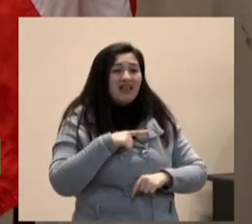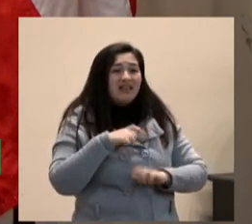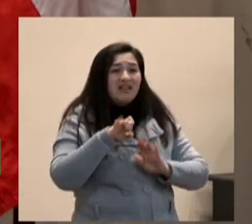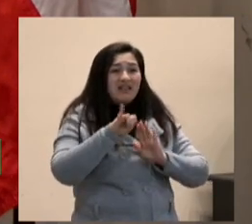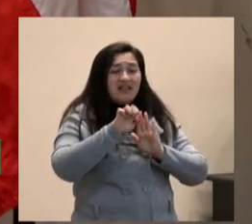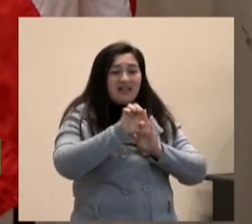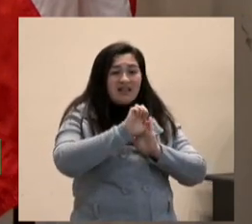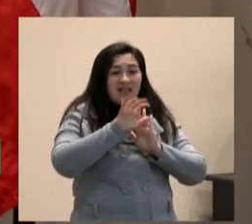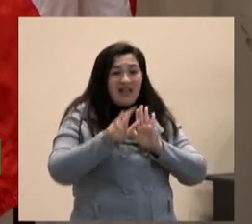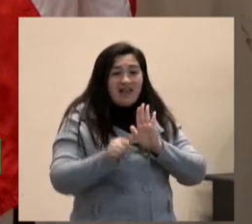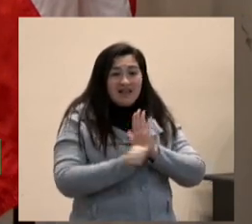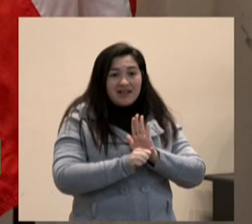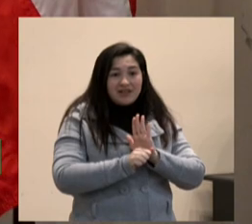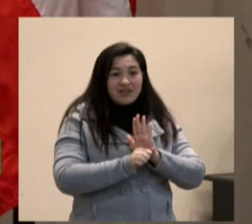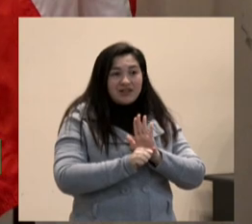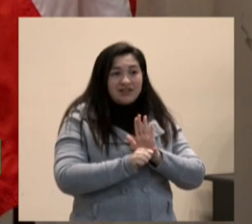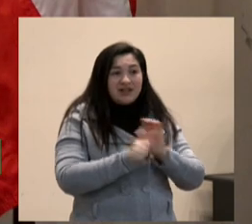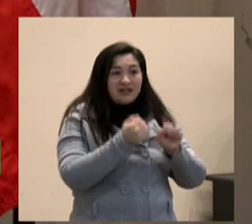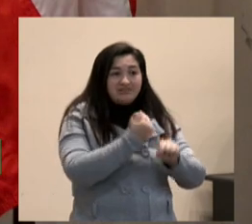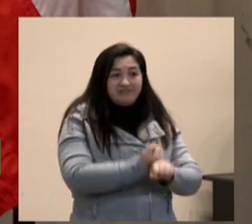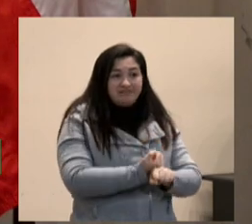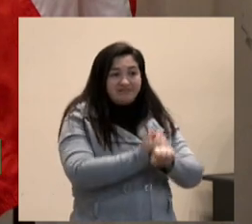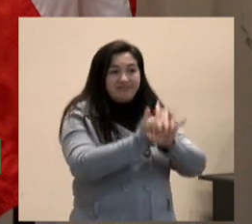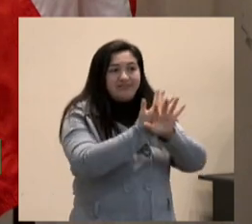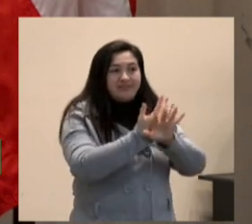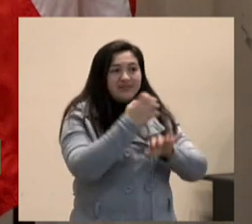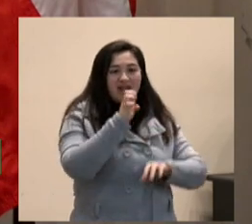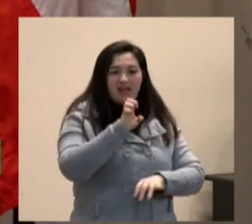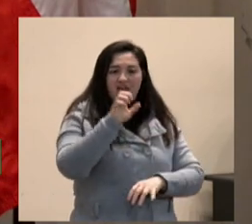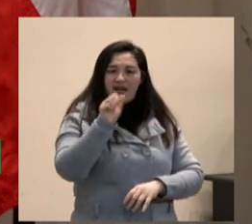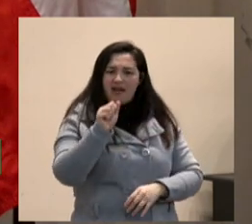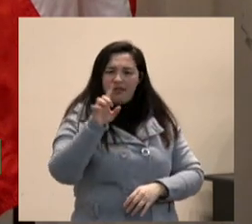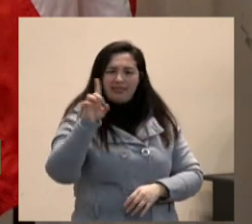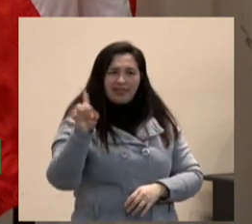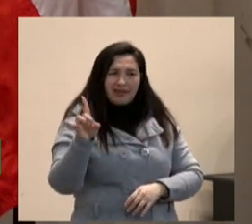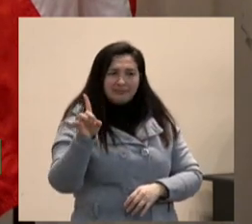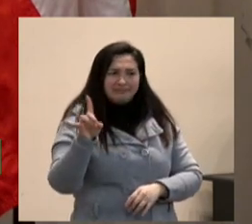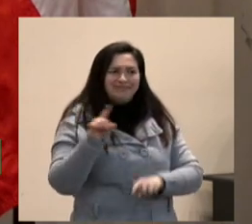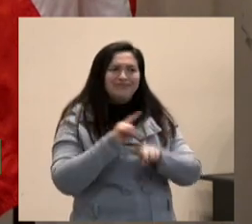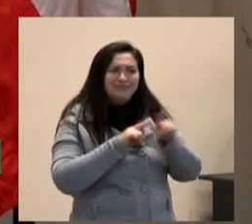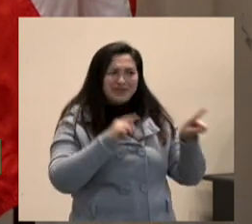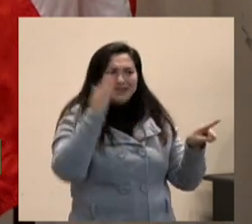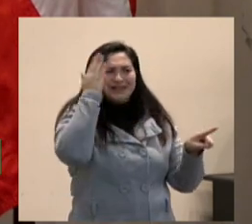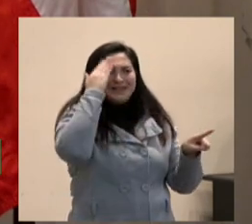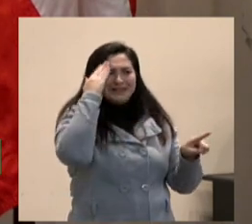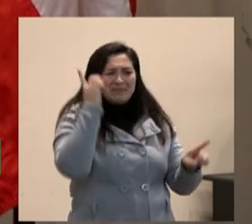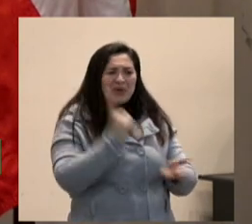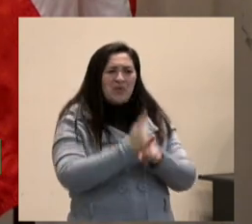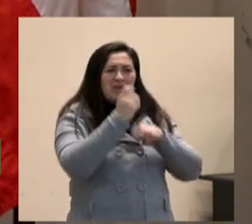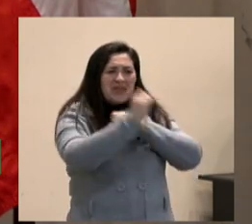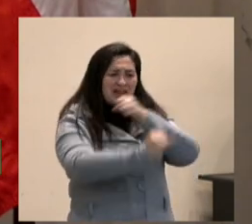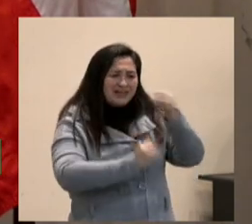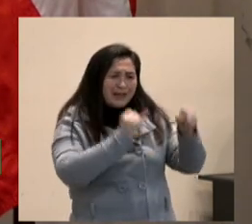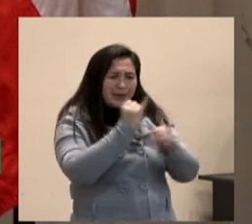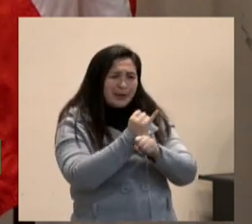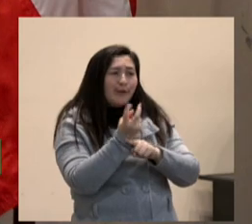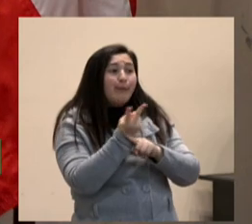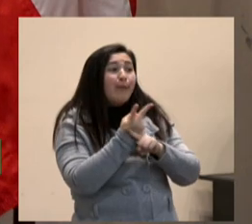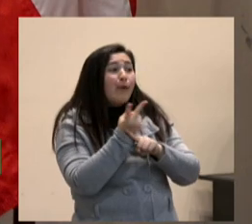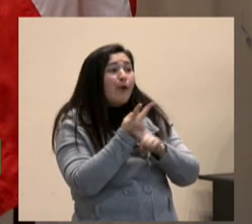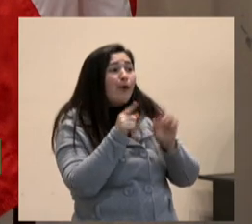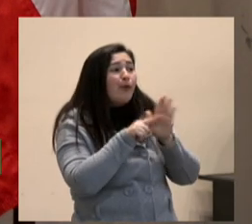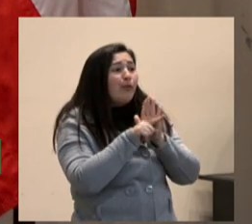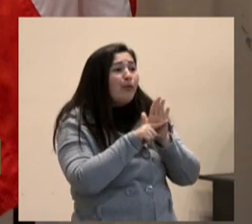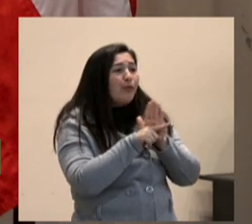um de vocês pode abrir, dar um Google, como a gente diz, e vai encontrar dezenas, centenas de ofertas de